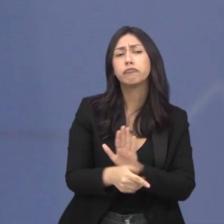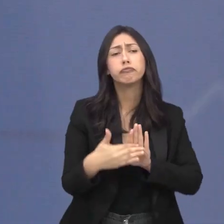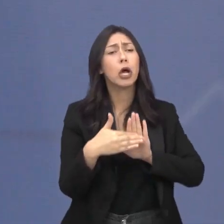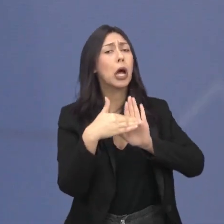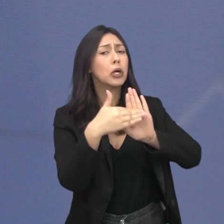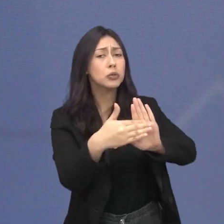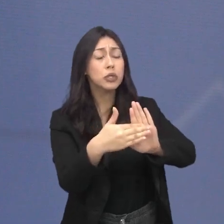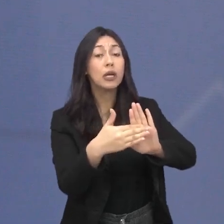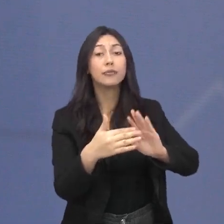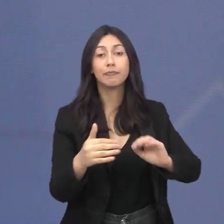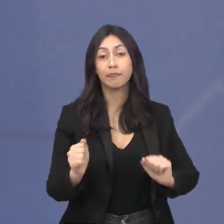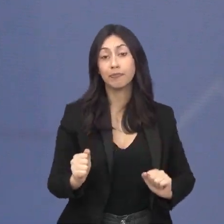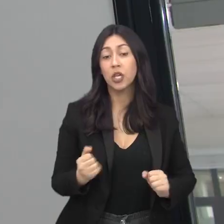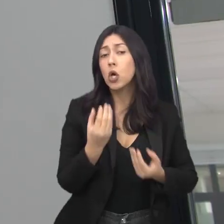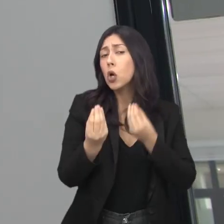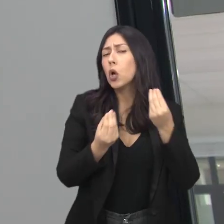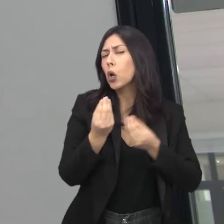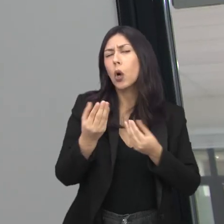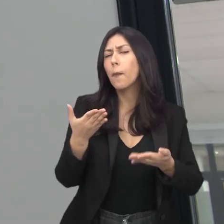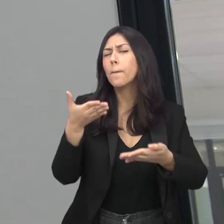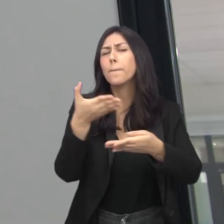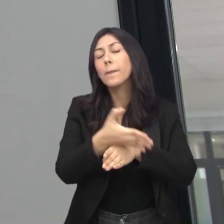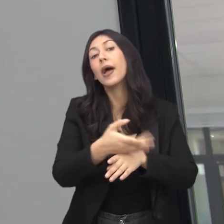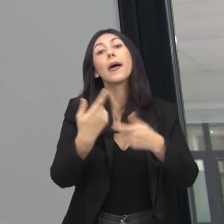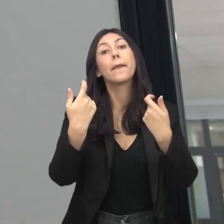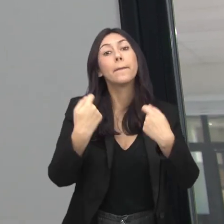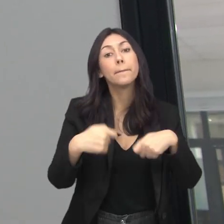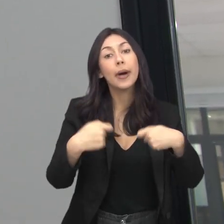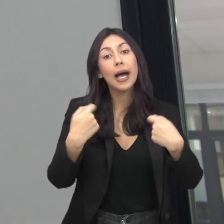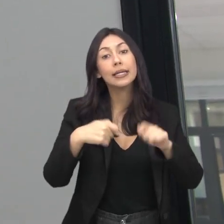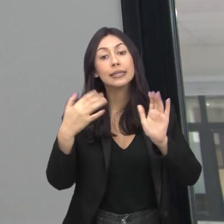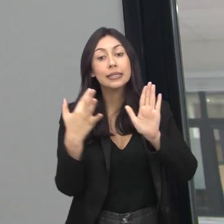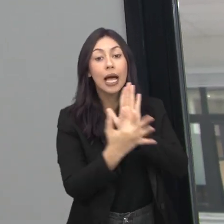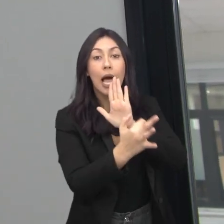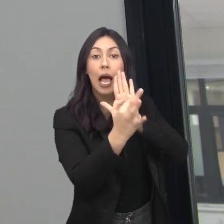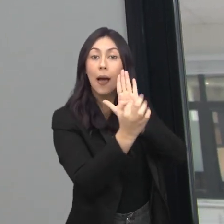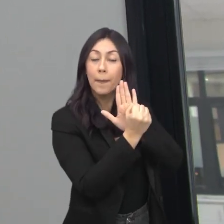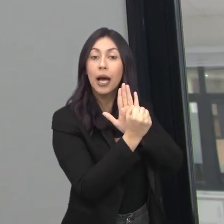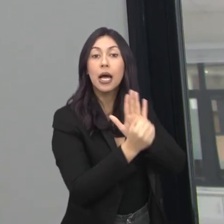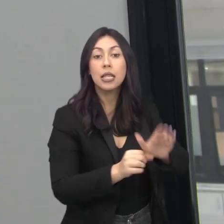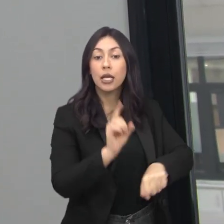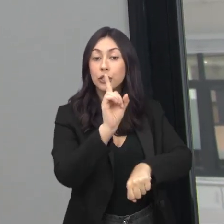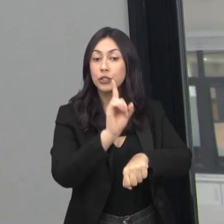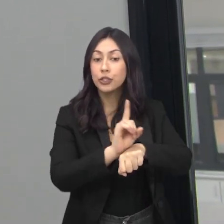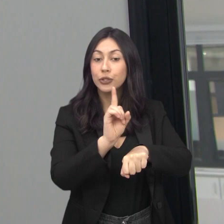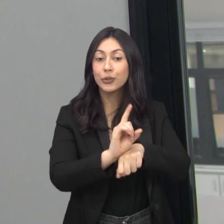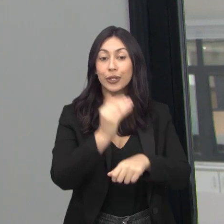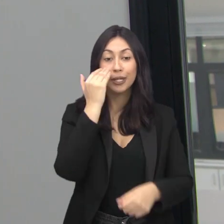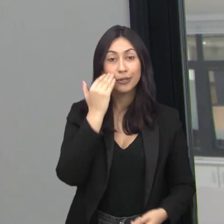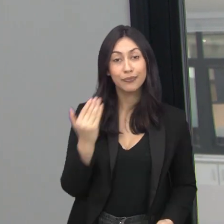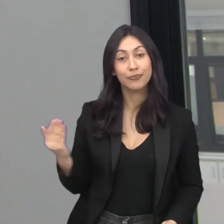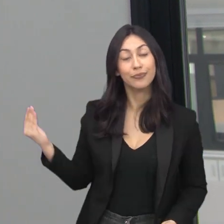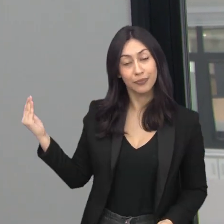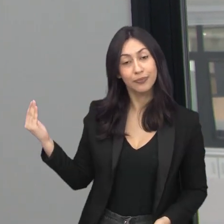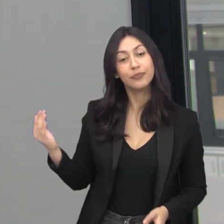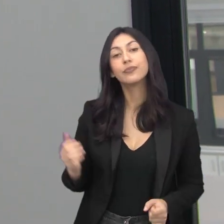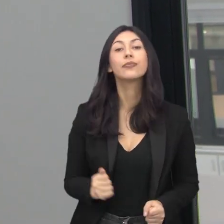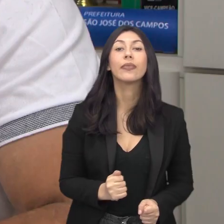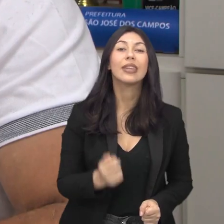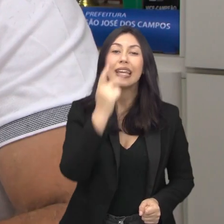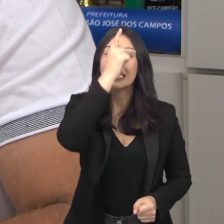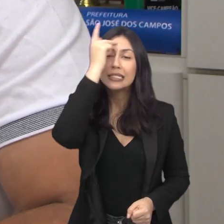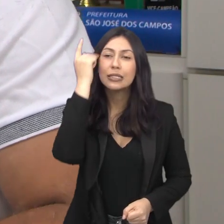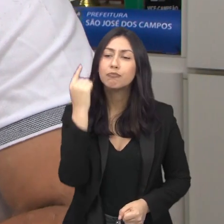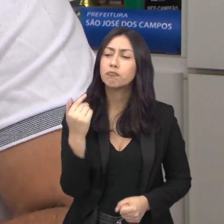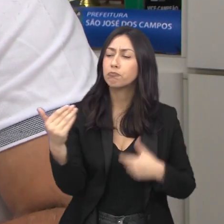sugestões para o poder público. Para participar, é necessário se inscrever na diretoria de expediente da Câmara.